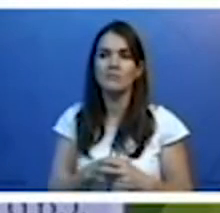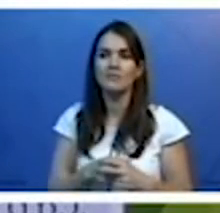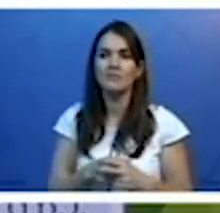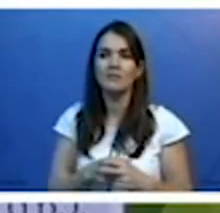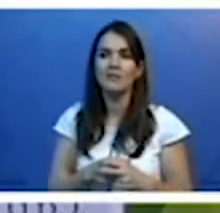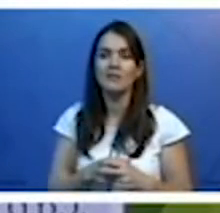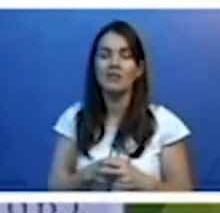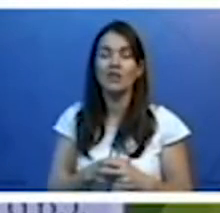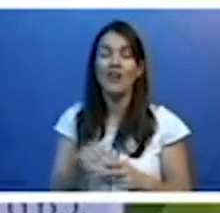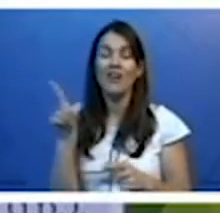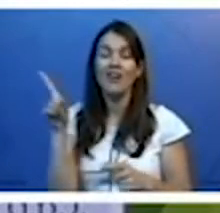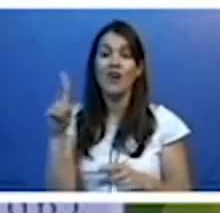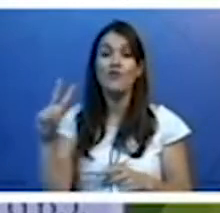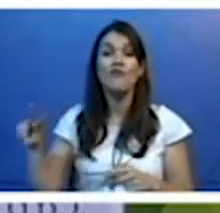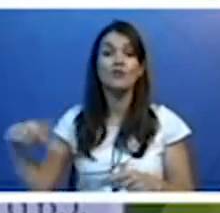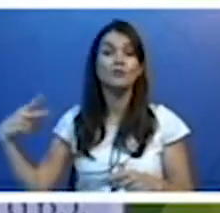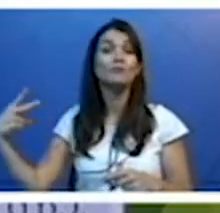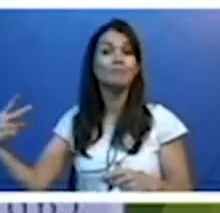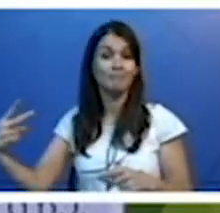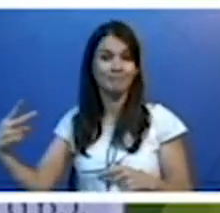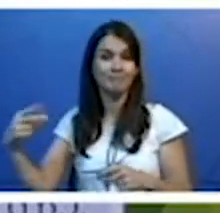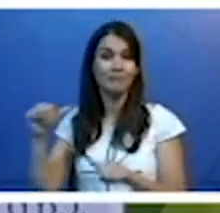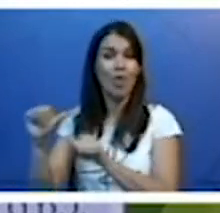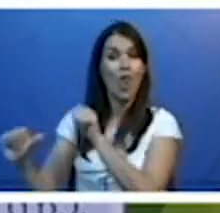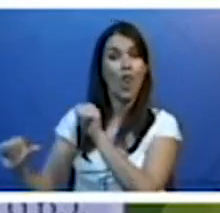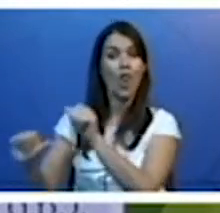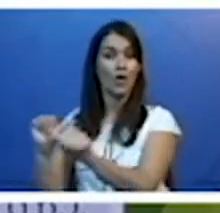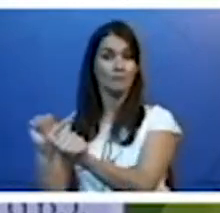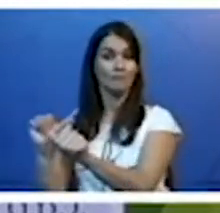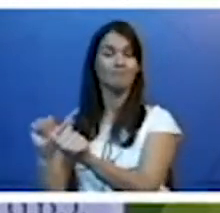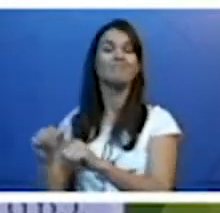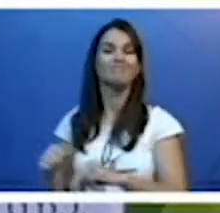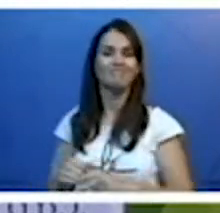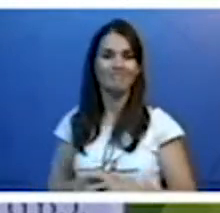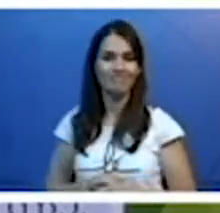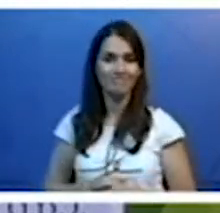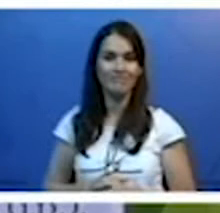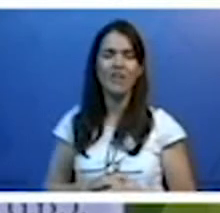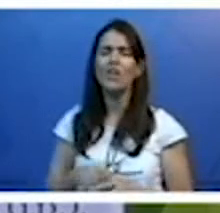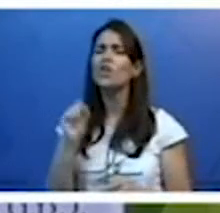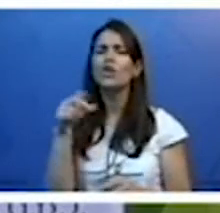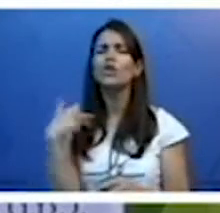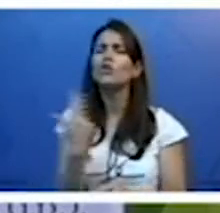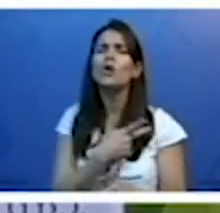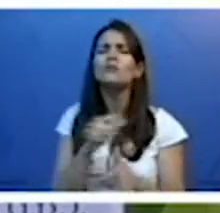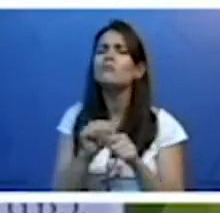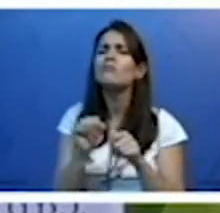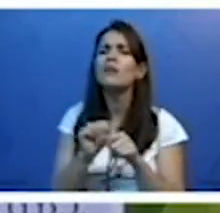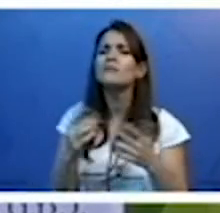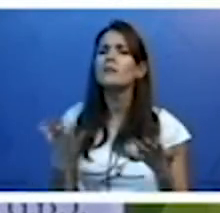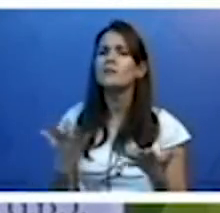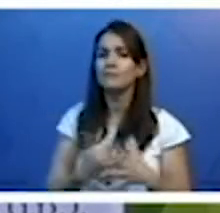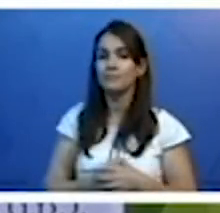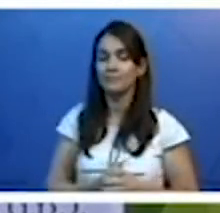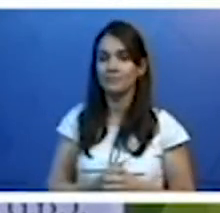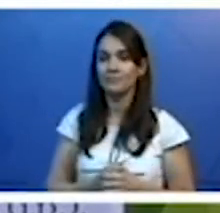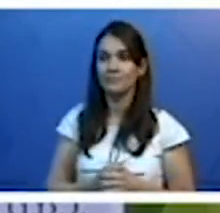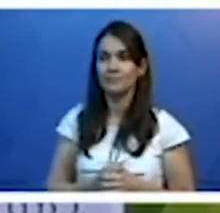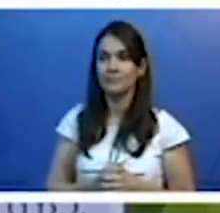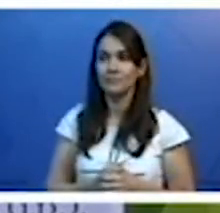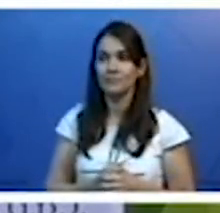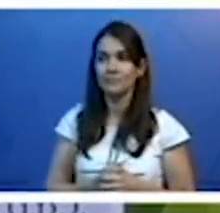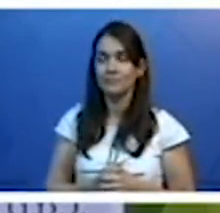grandezas inversamente proporcionais. Tá, o que, que a gente faz com grandezas